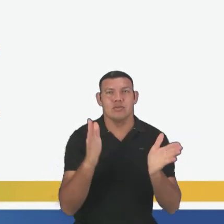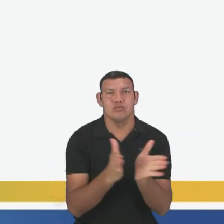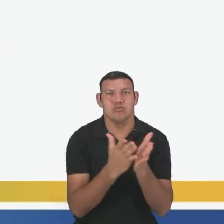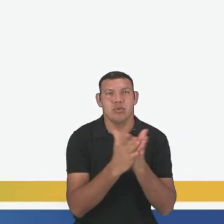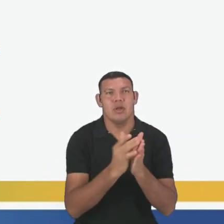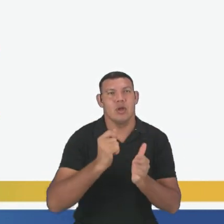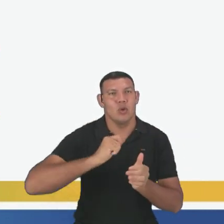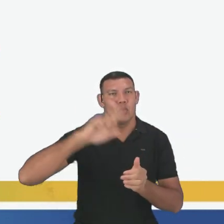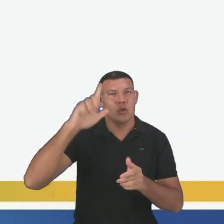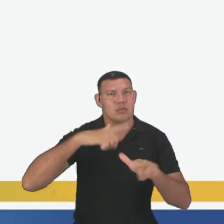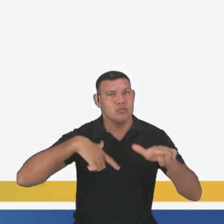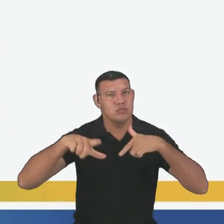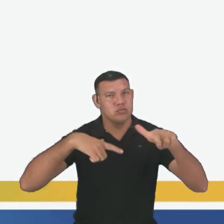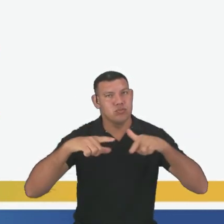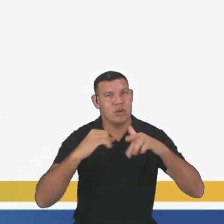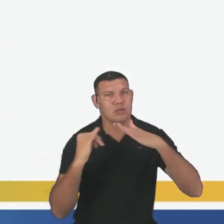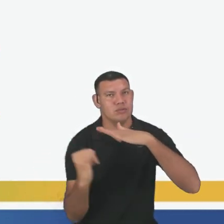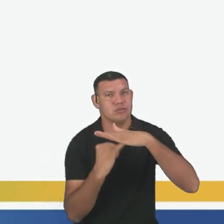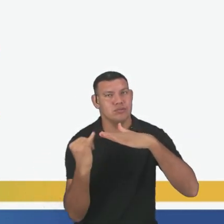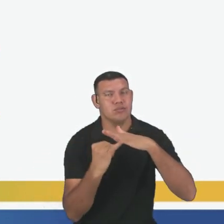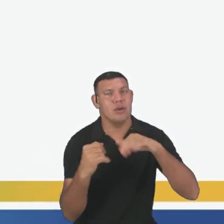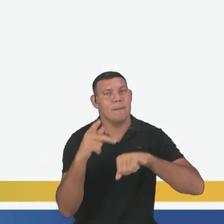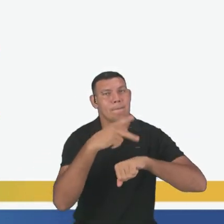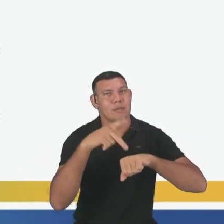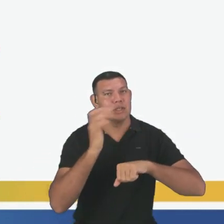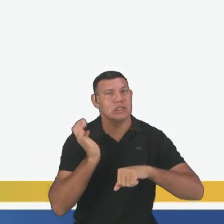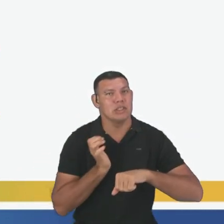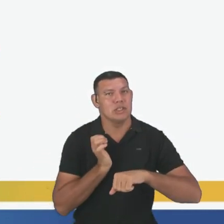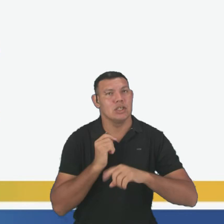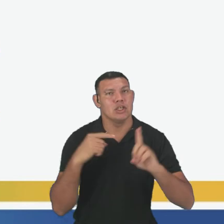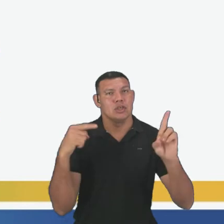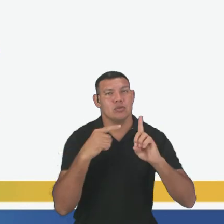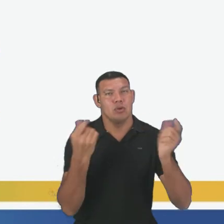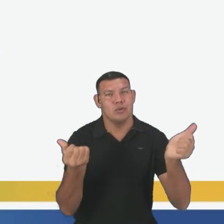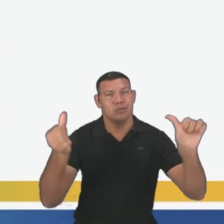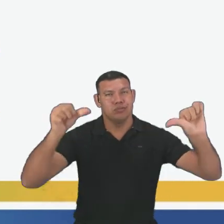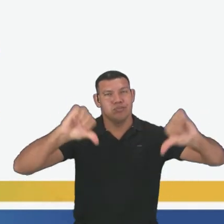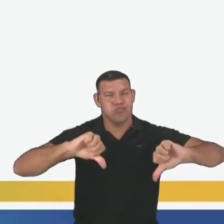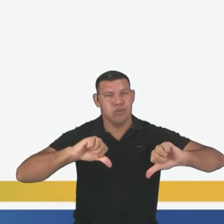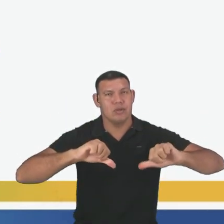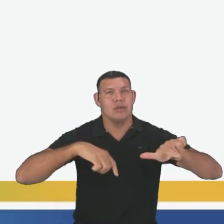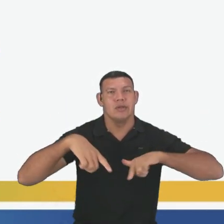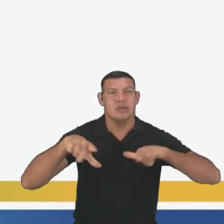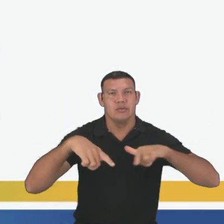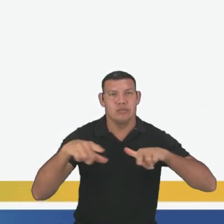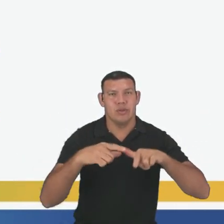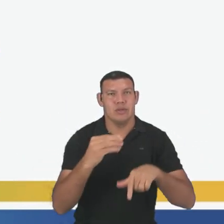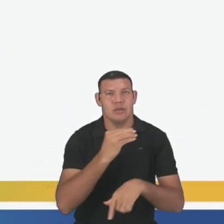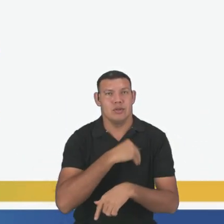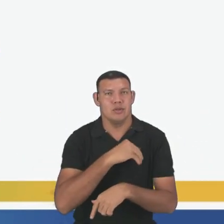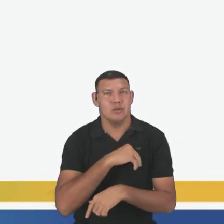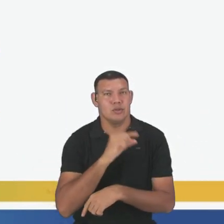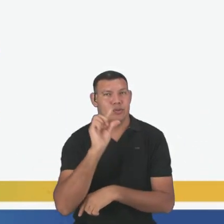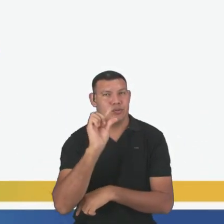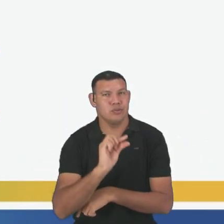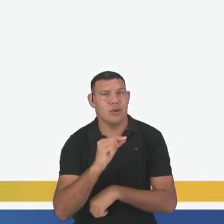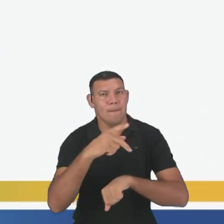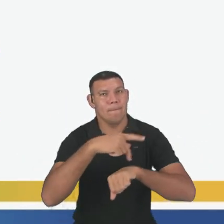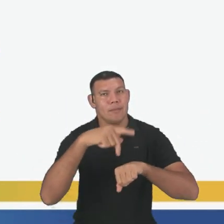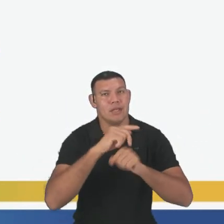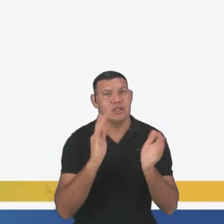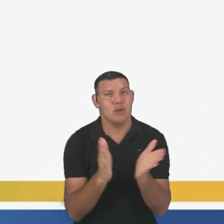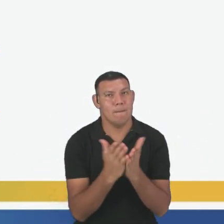emprego e dos salários nos países pobres e o interesse dos países ricos também pelos salários